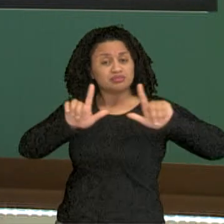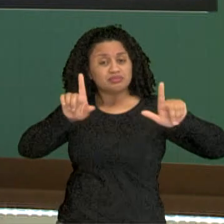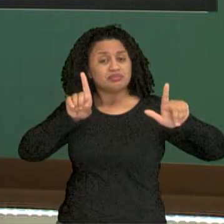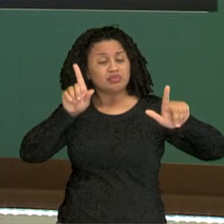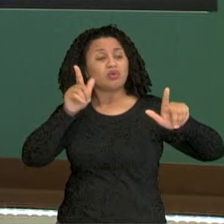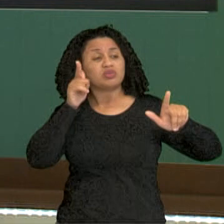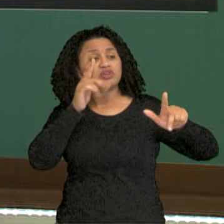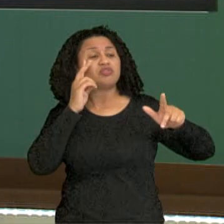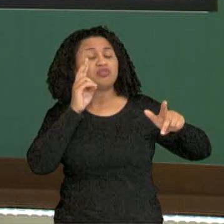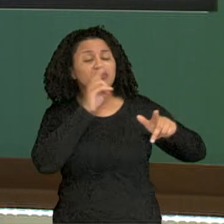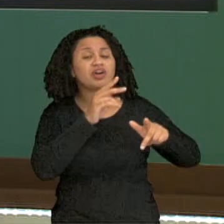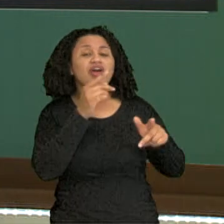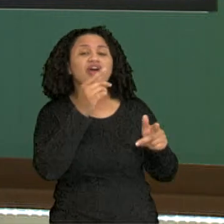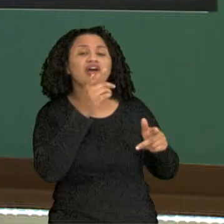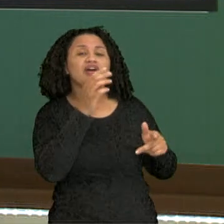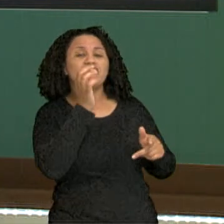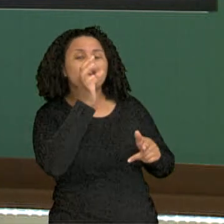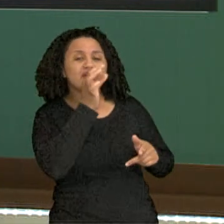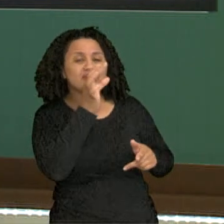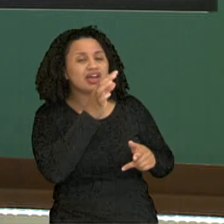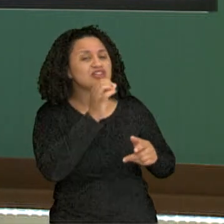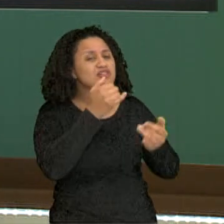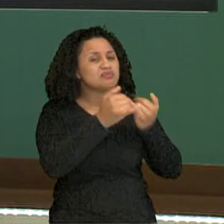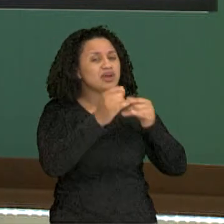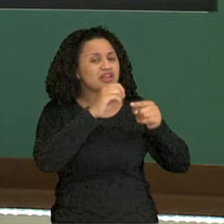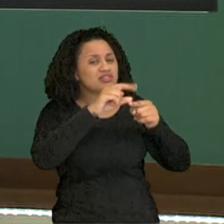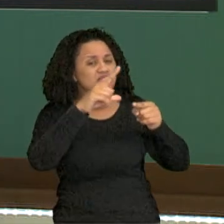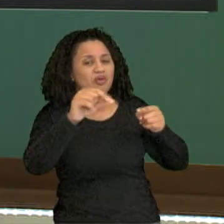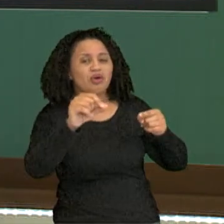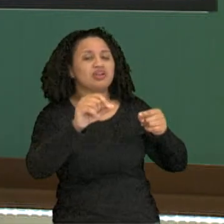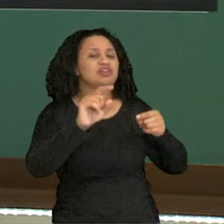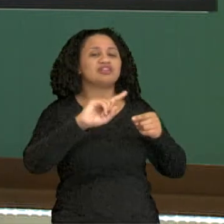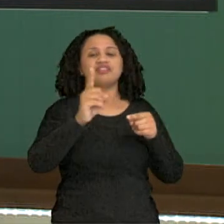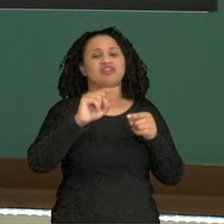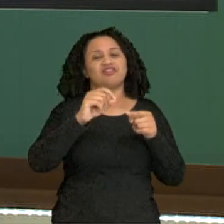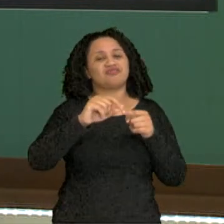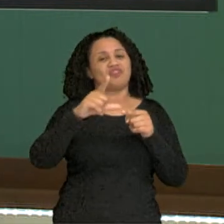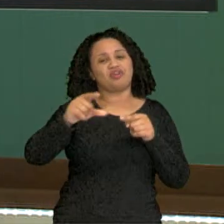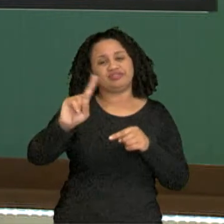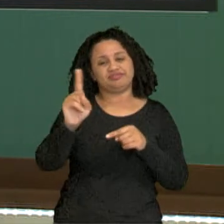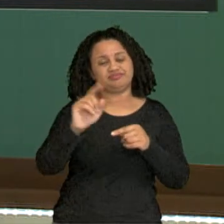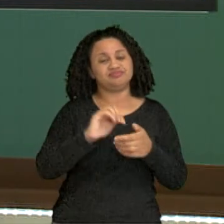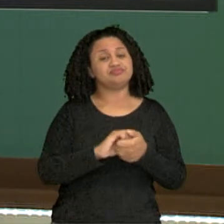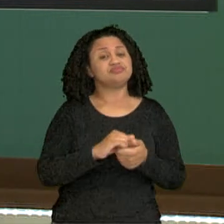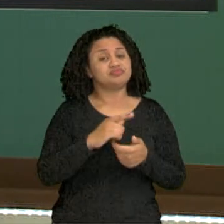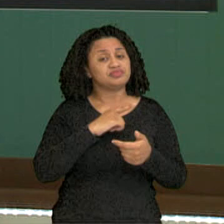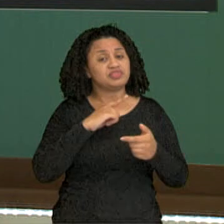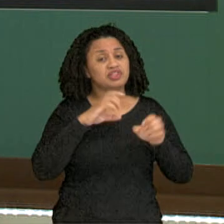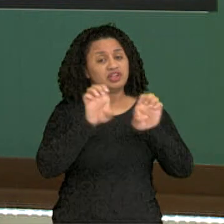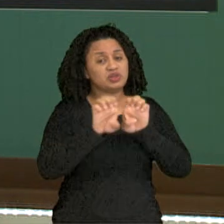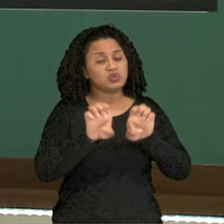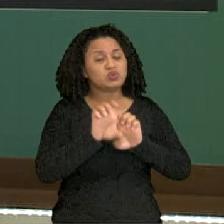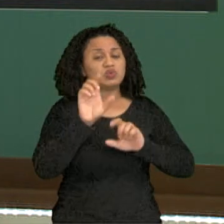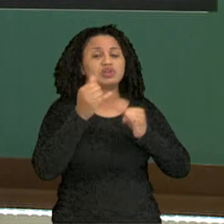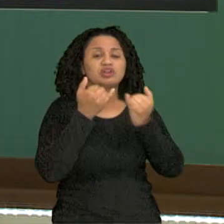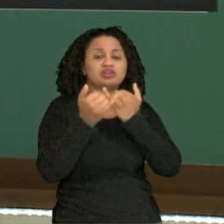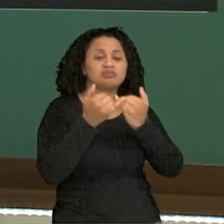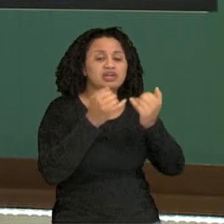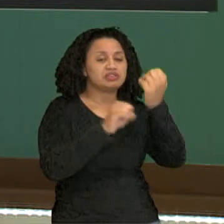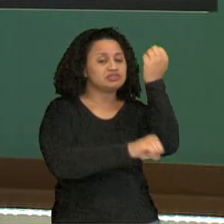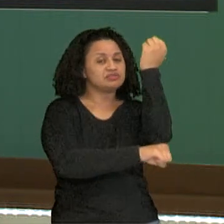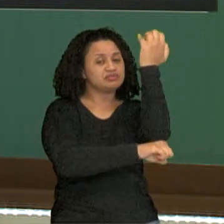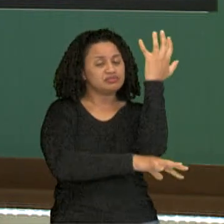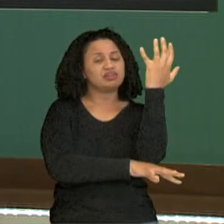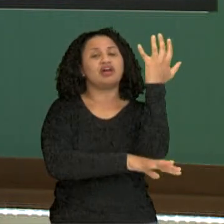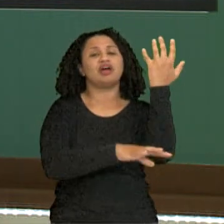verdinhas. Parecem folhas. Não são. Então ela vai ter estruturas que se assemelham a raízes, que